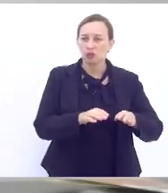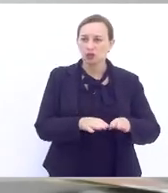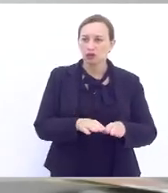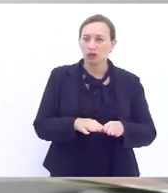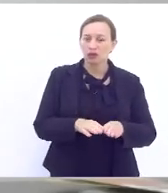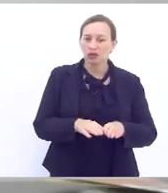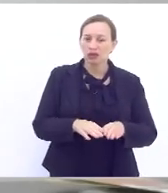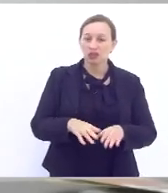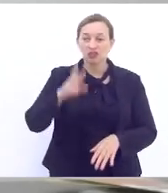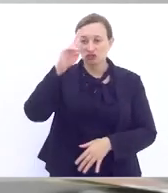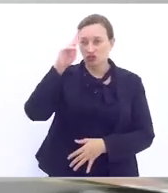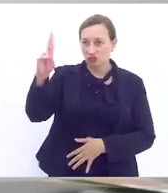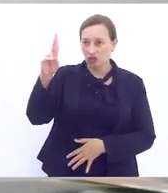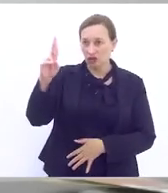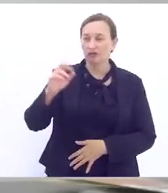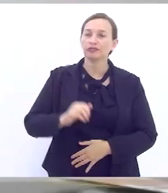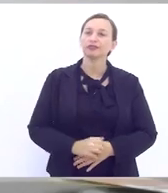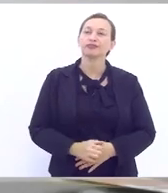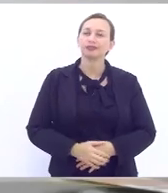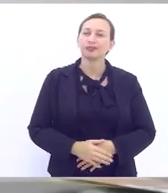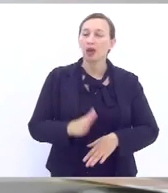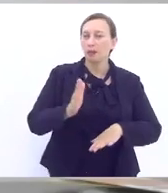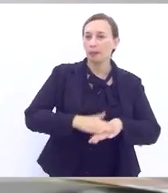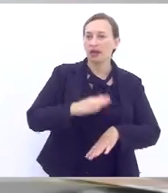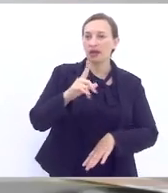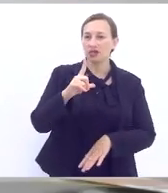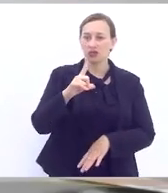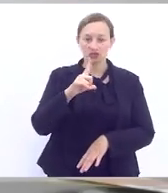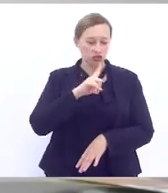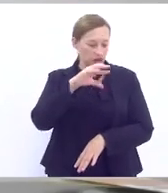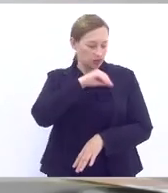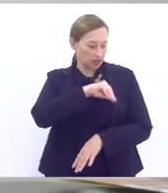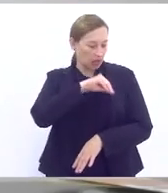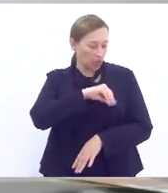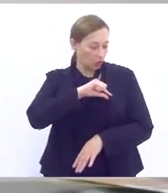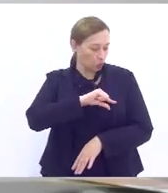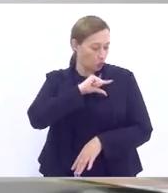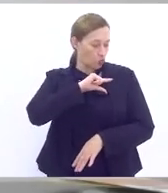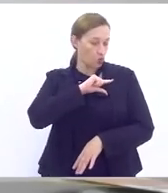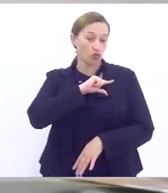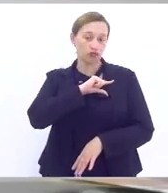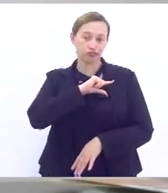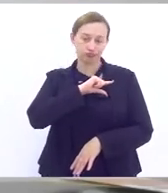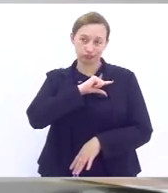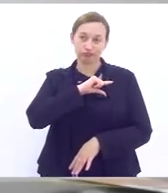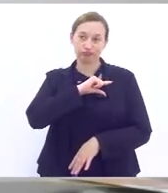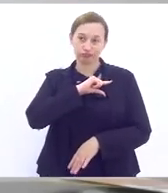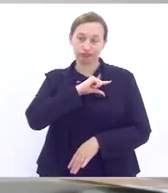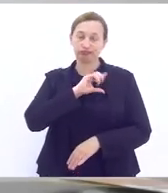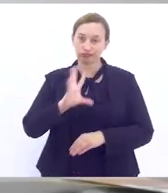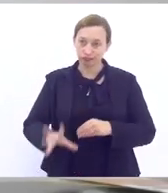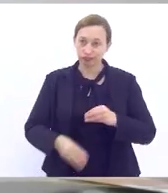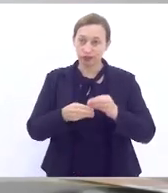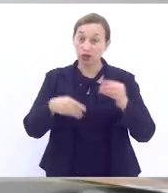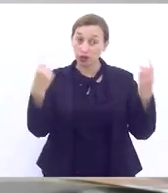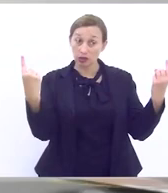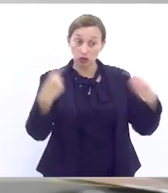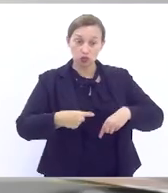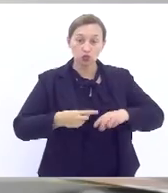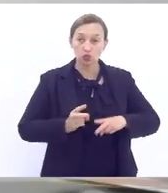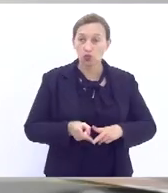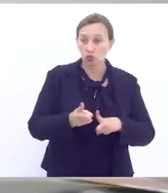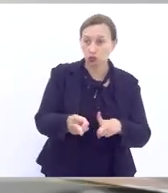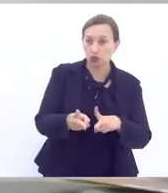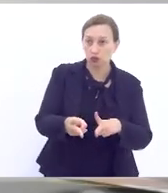de comando tem mais gratificação porque tem um relacionamento maiores então a disputa continua